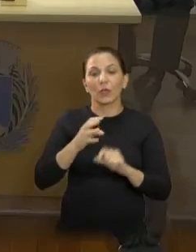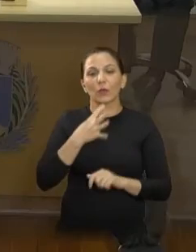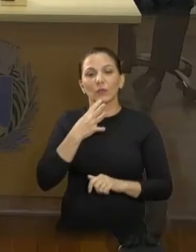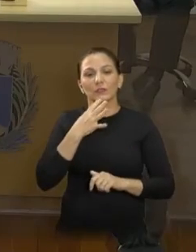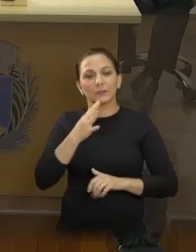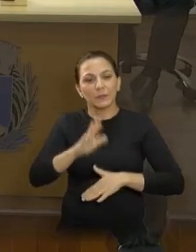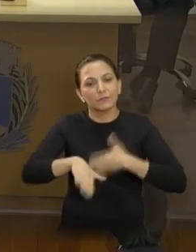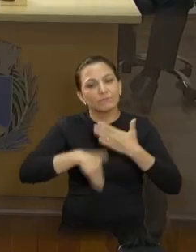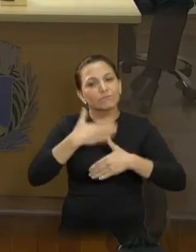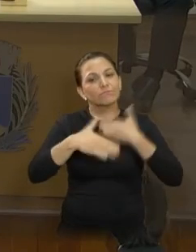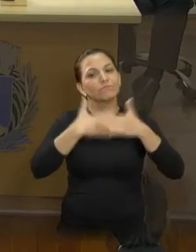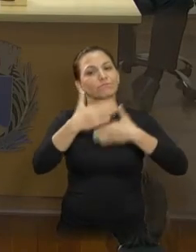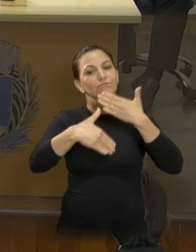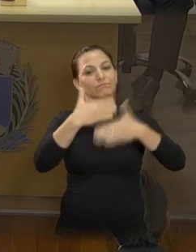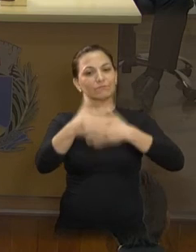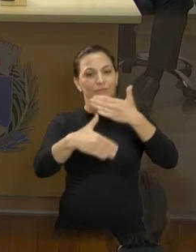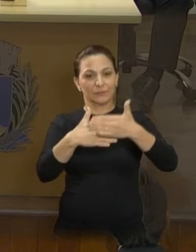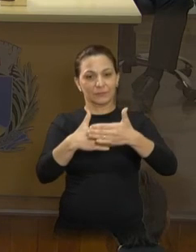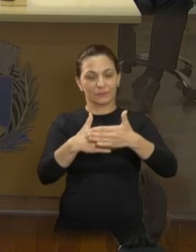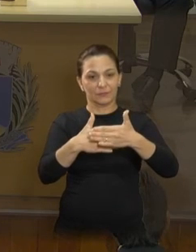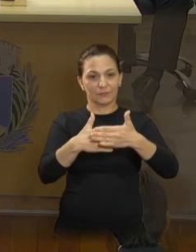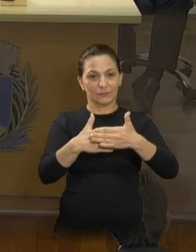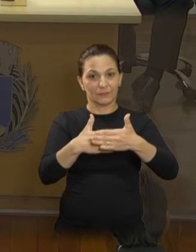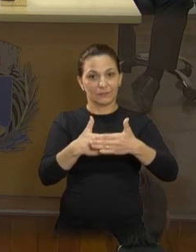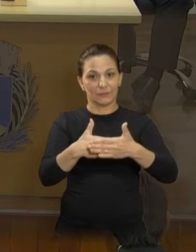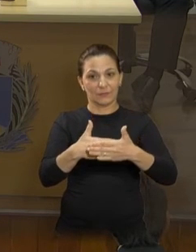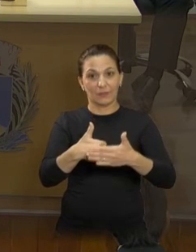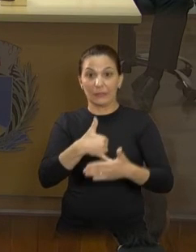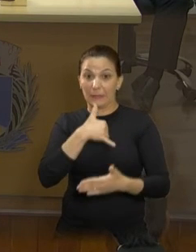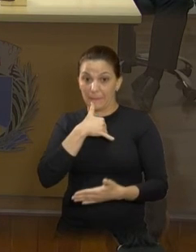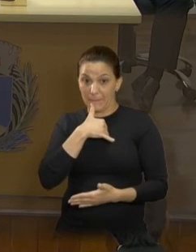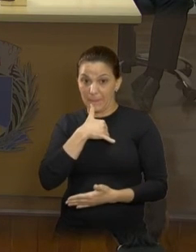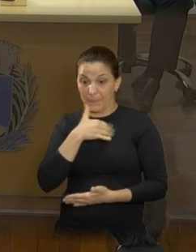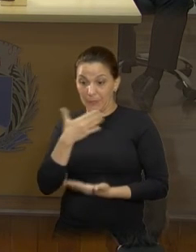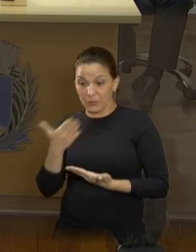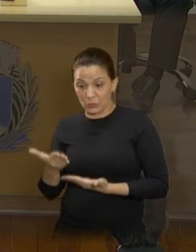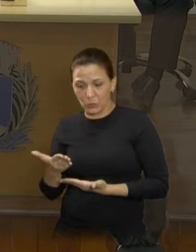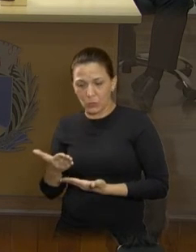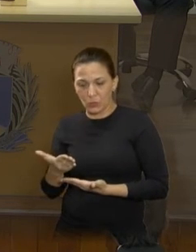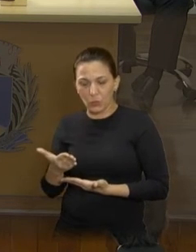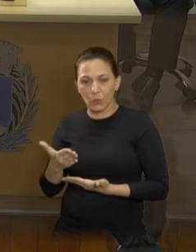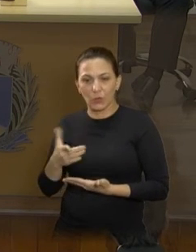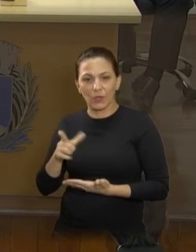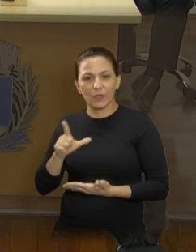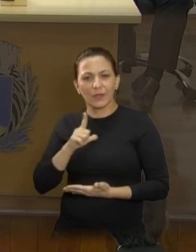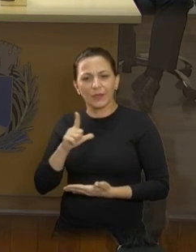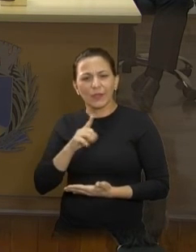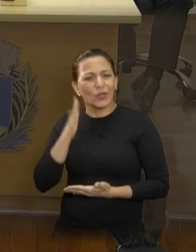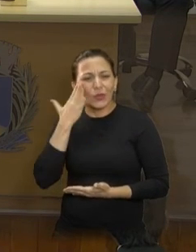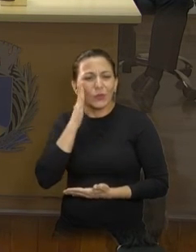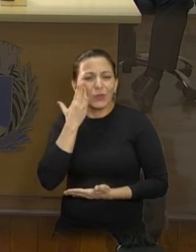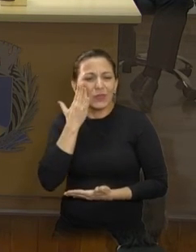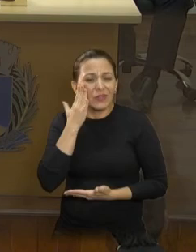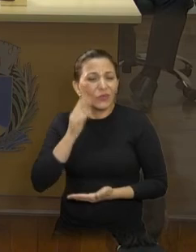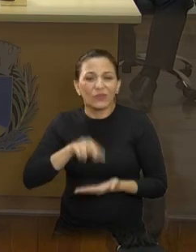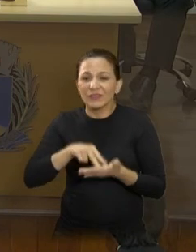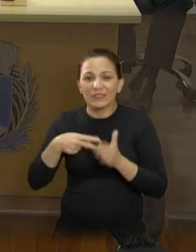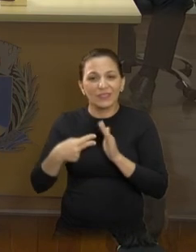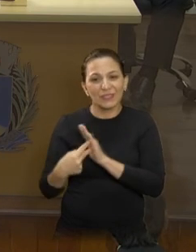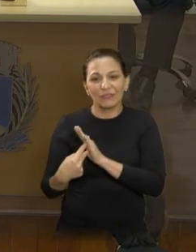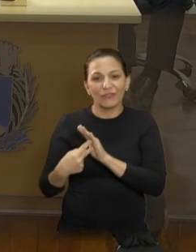conhecimento. Infelizmente, a pessoa que está do outro lado da linha, que recebeu o trabalho para julgar, não entendeu ainda o que é